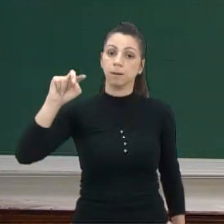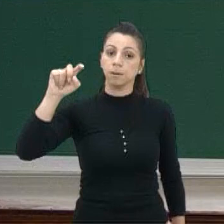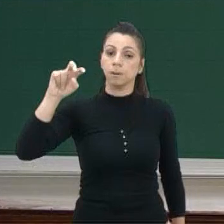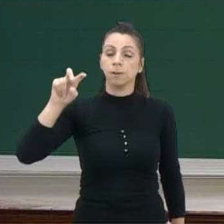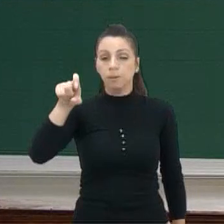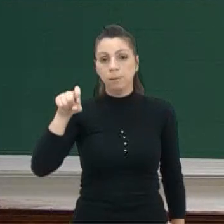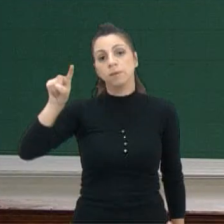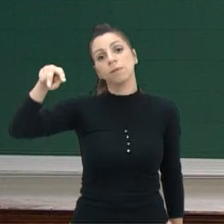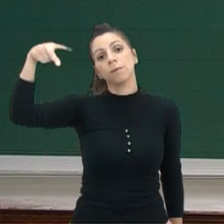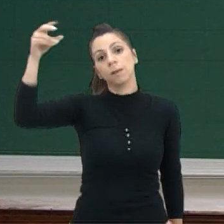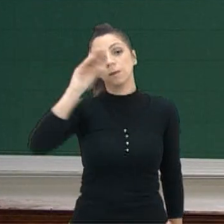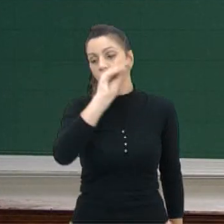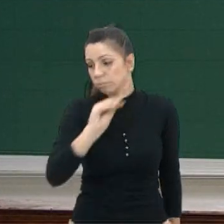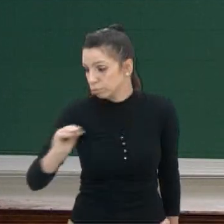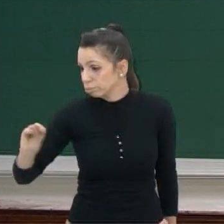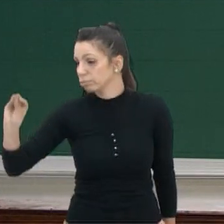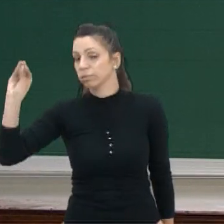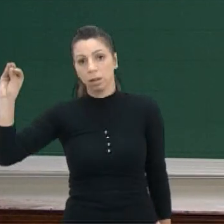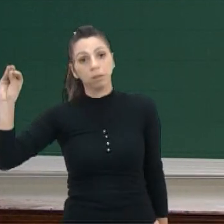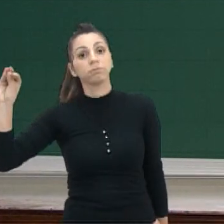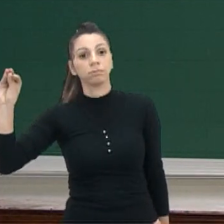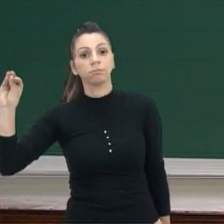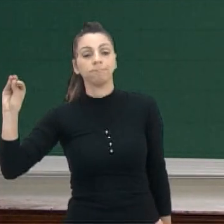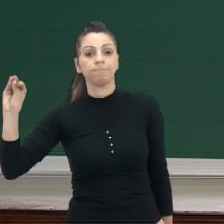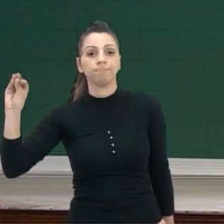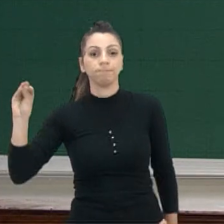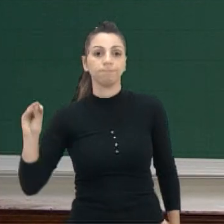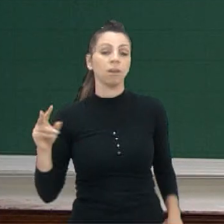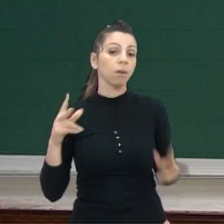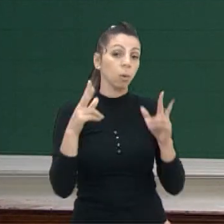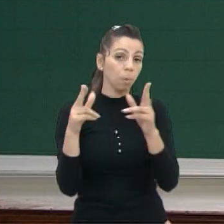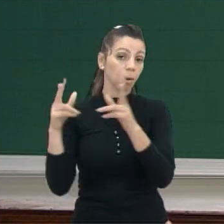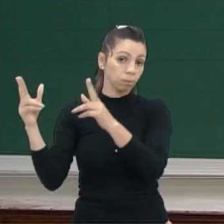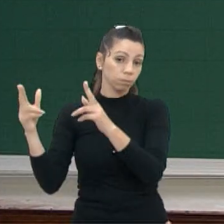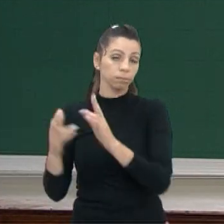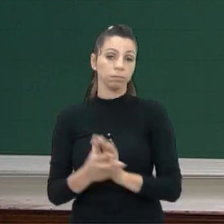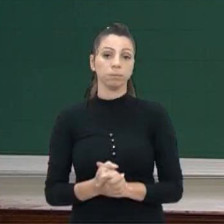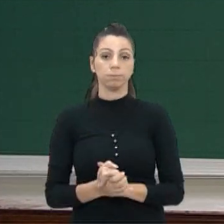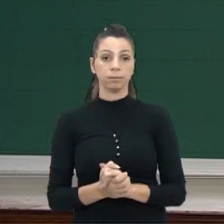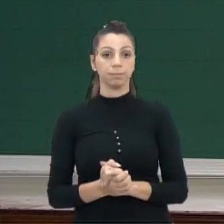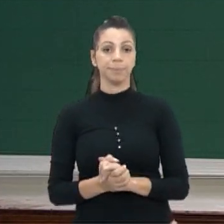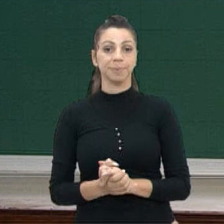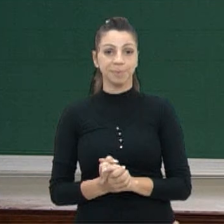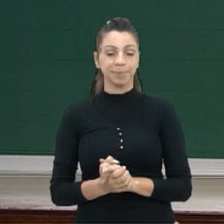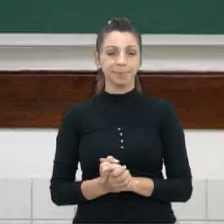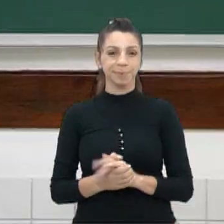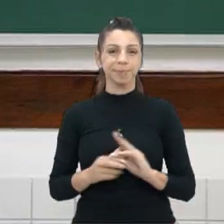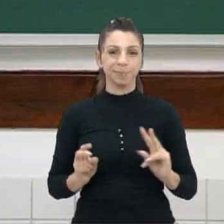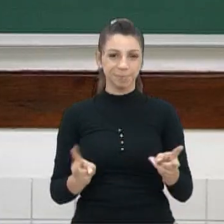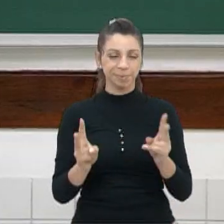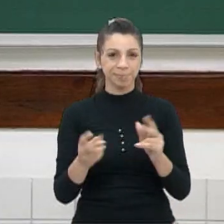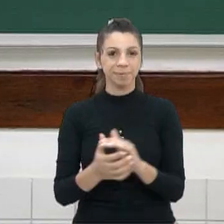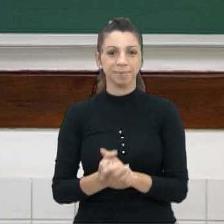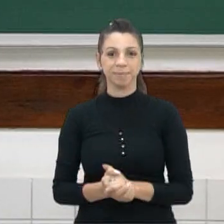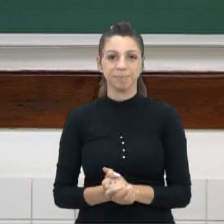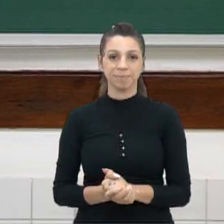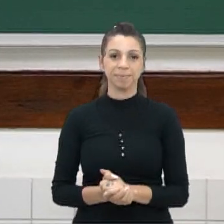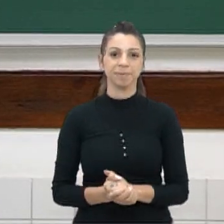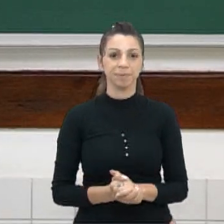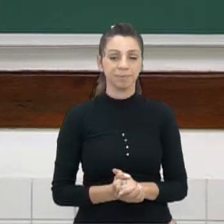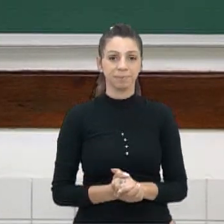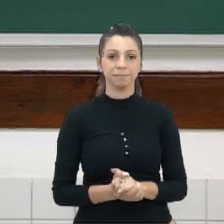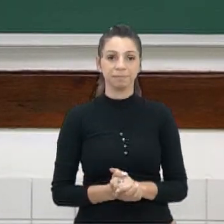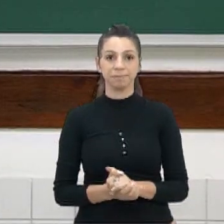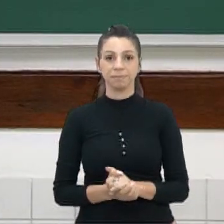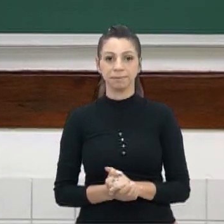parte literal diferente, não tem o que fazer, deixa assim. As outras, a soma está ali certinho. Tudo bem? Vamos continuando então.